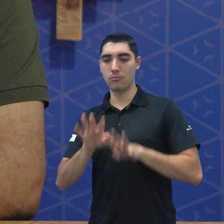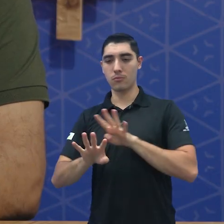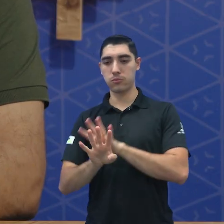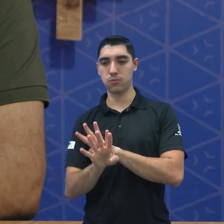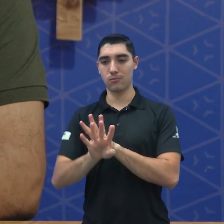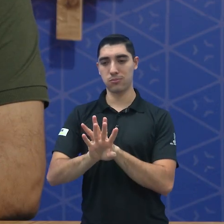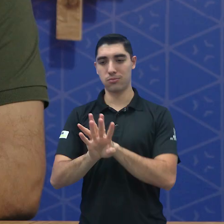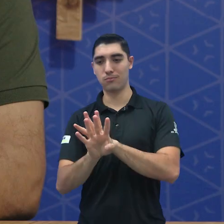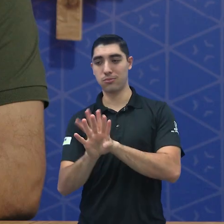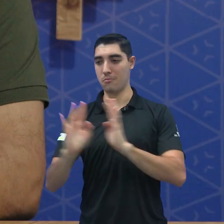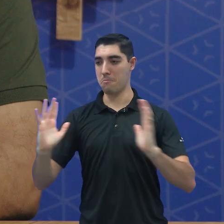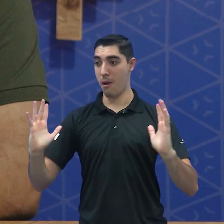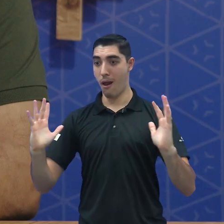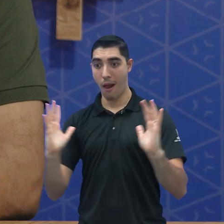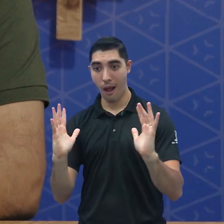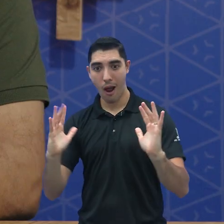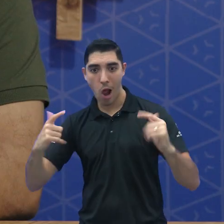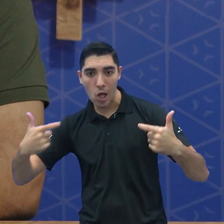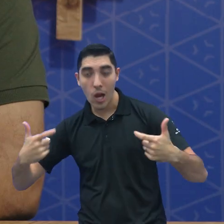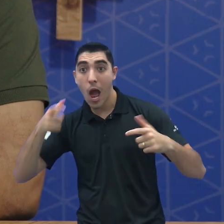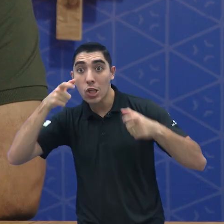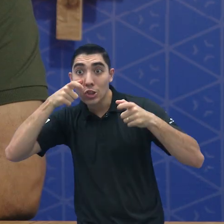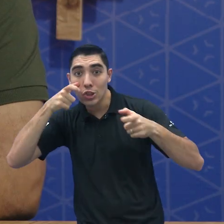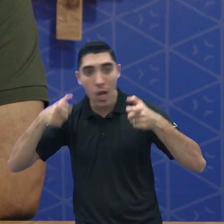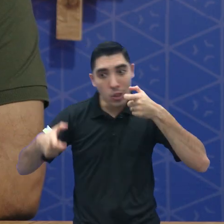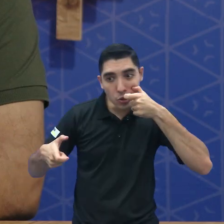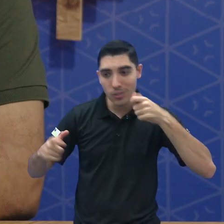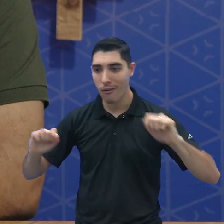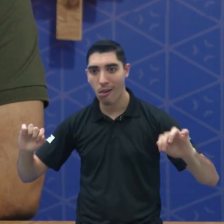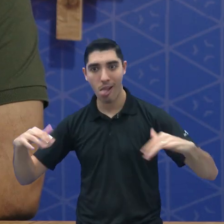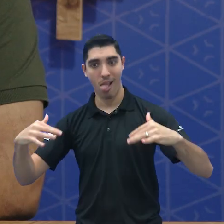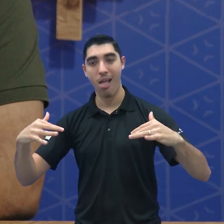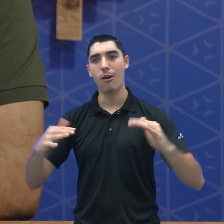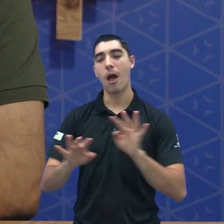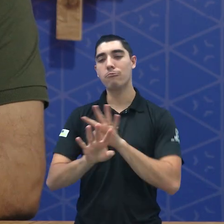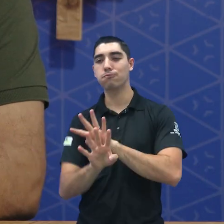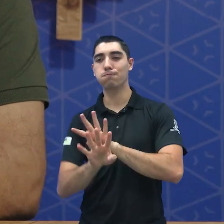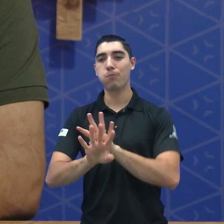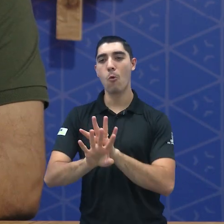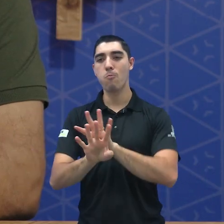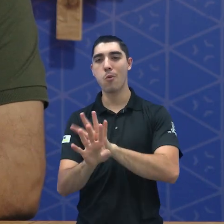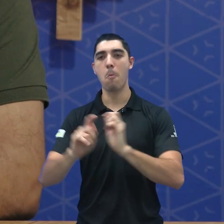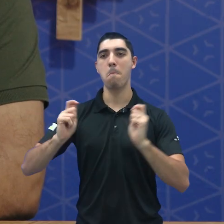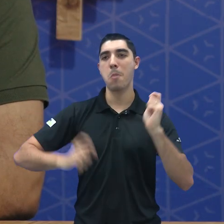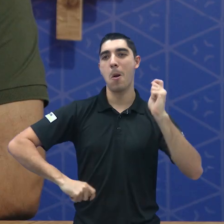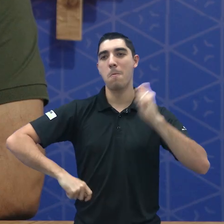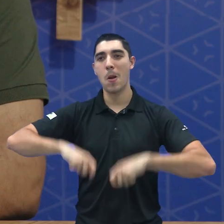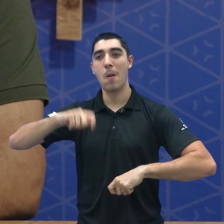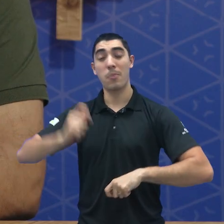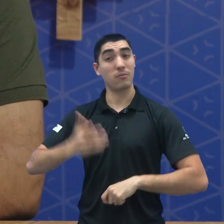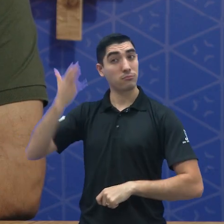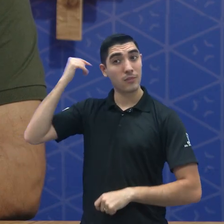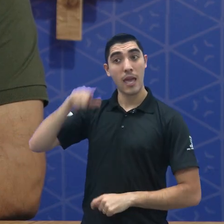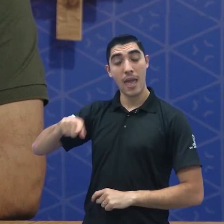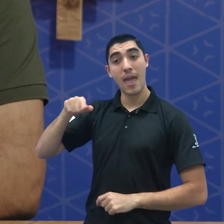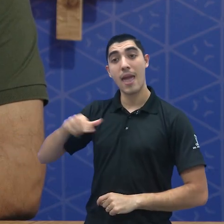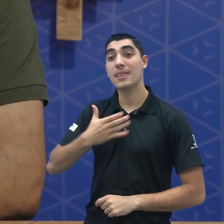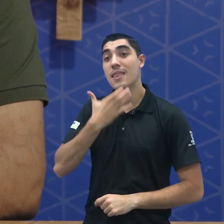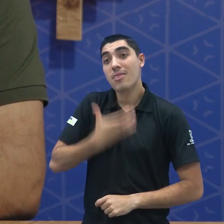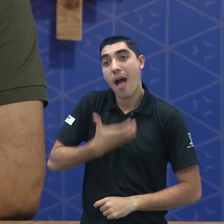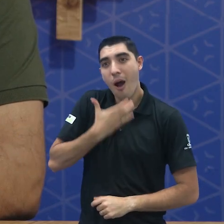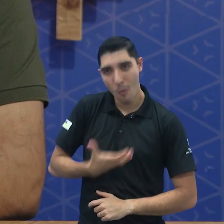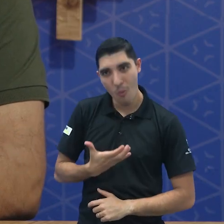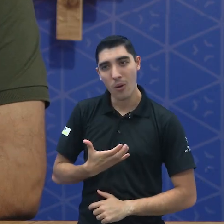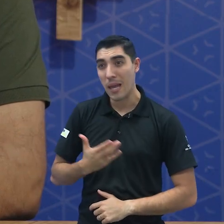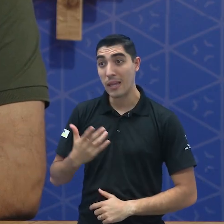meninos passarem ali. Então isso foi marcante porque a gente chamou a atenção, ali no meio da cidade, naquela época de Natal, um movimento